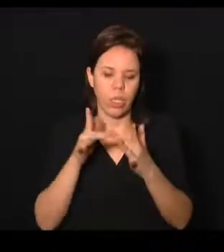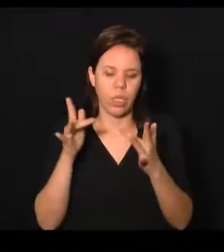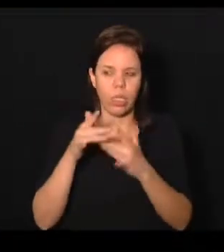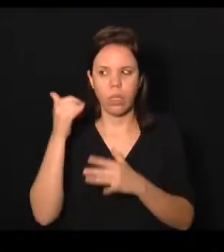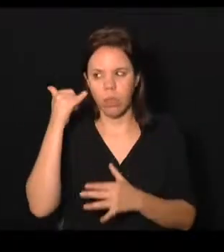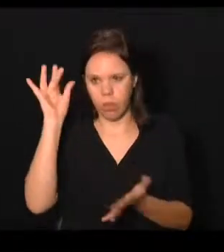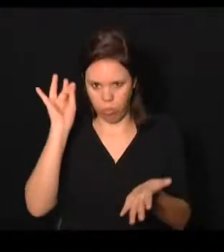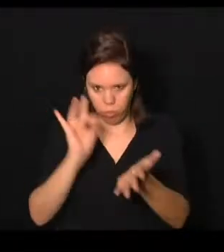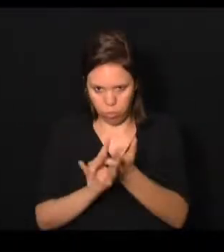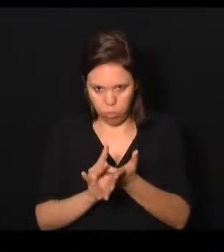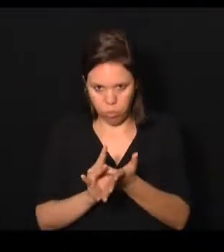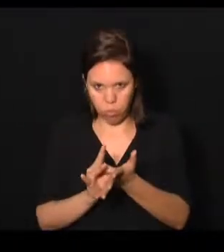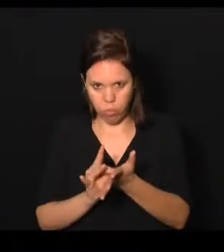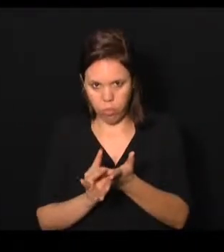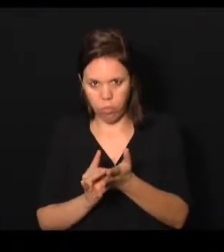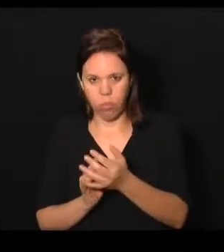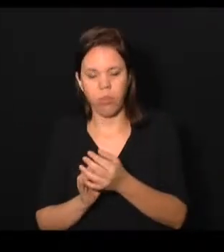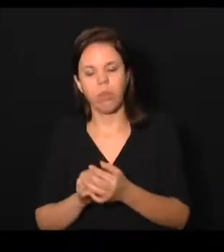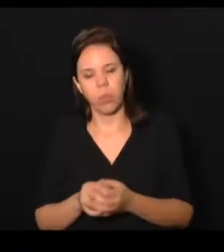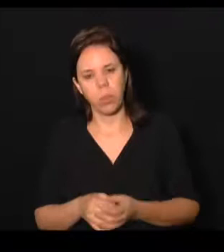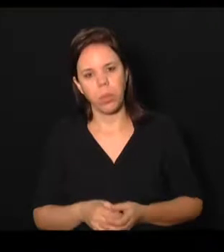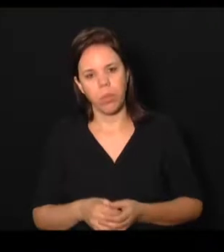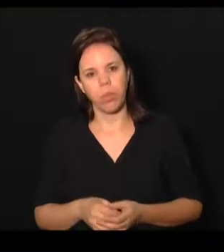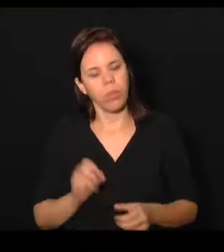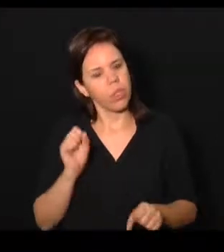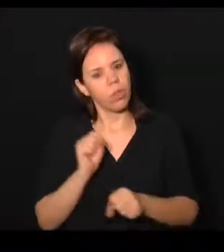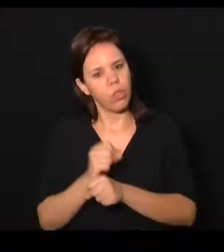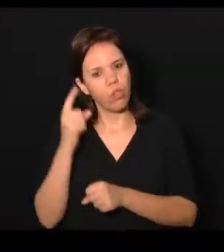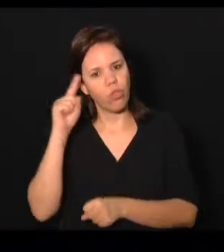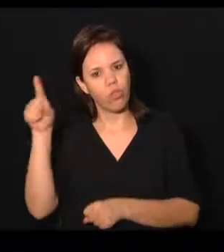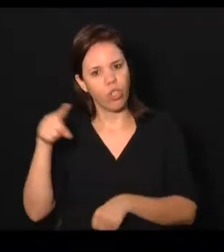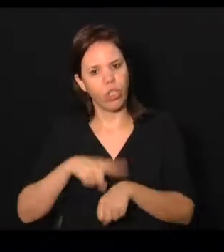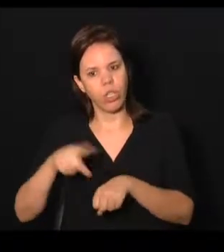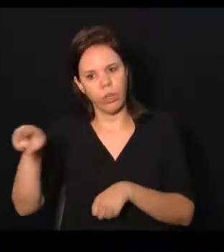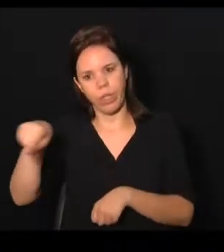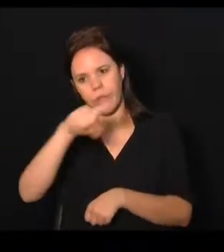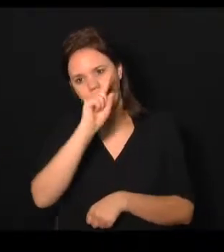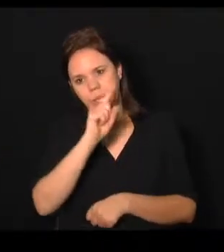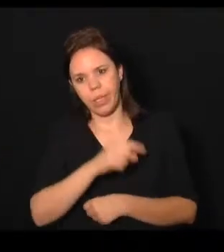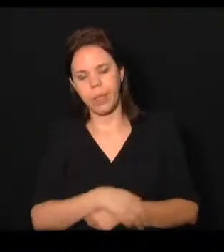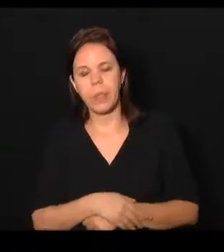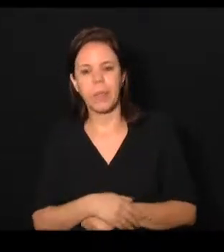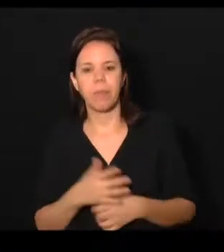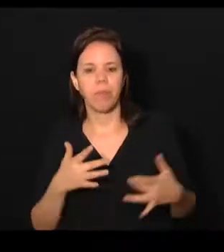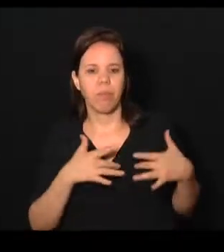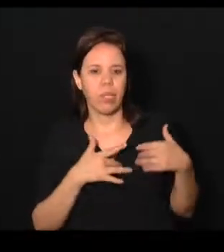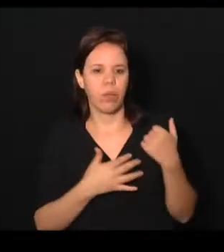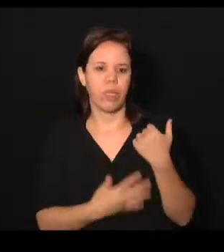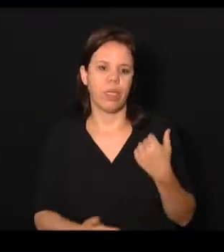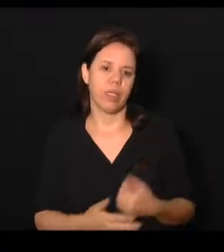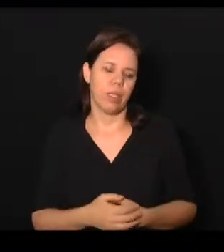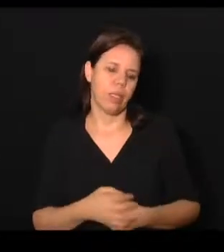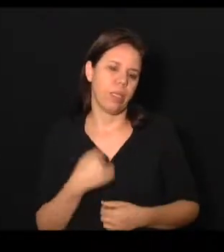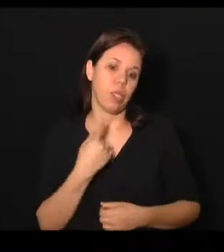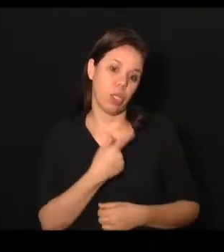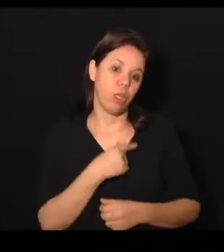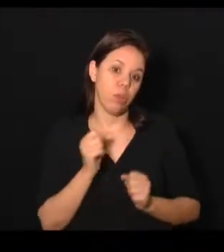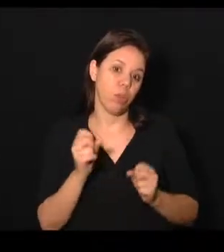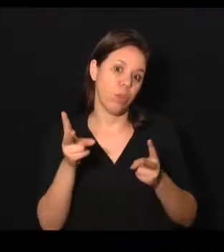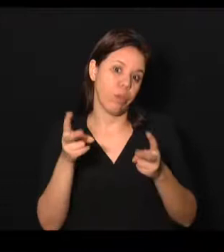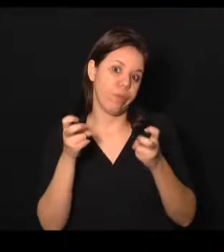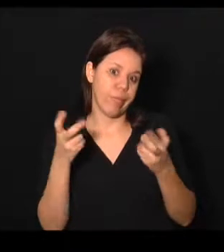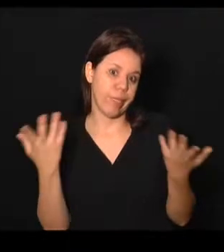confirmar aquele agendamento e aguardar o dia então e a hora escolhido por você para doar sangue. Então, como a gente pode ver,